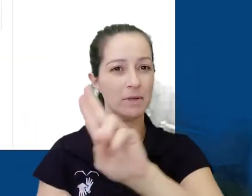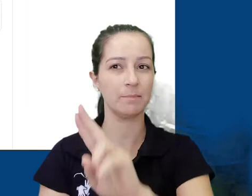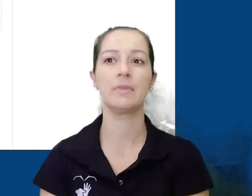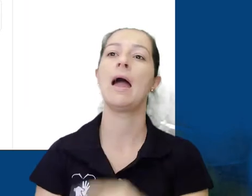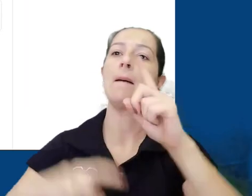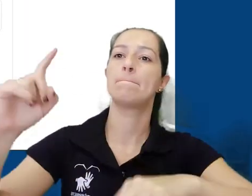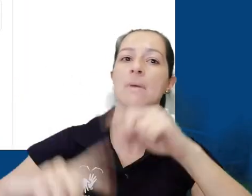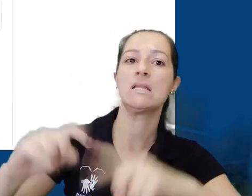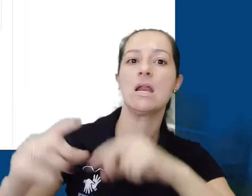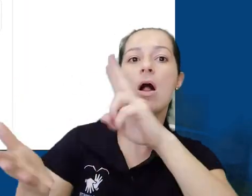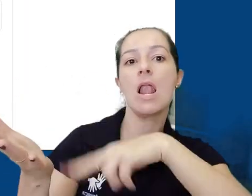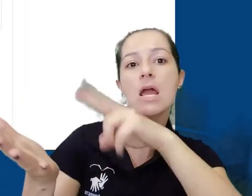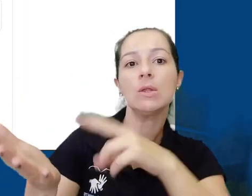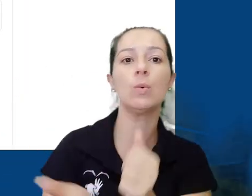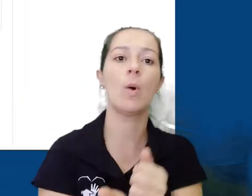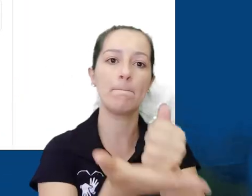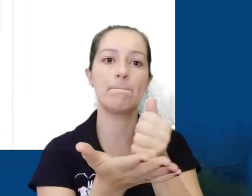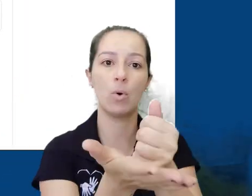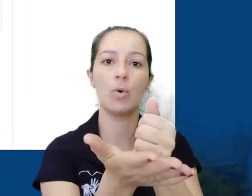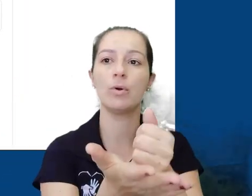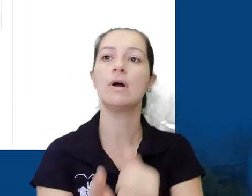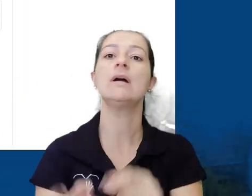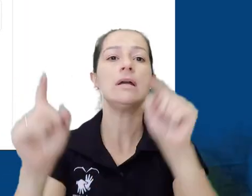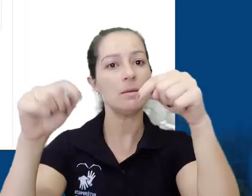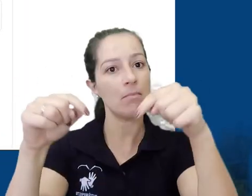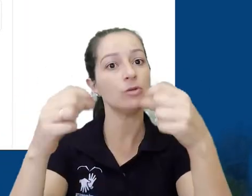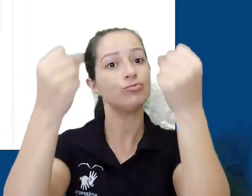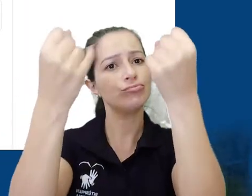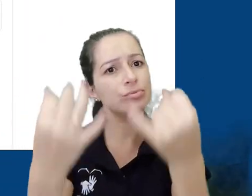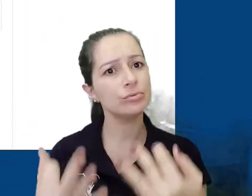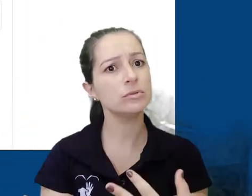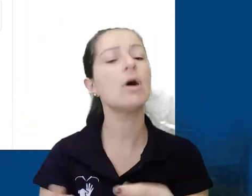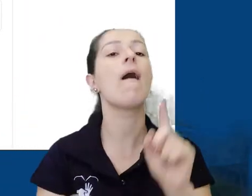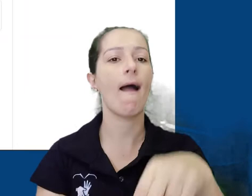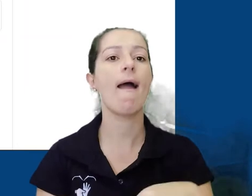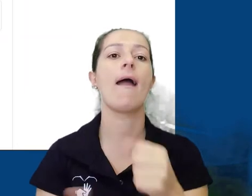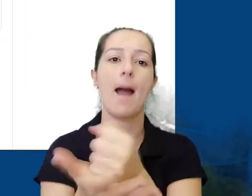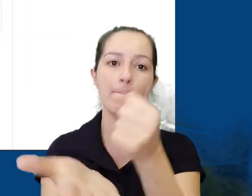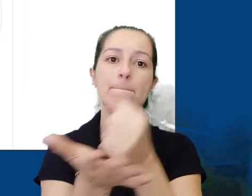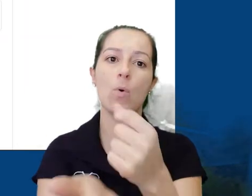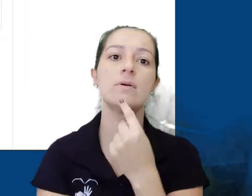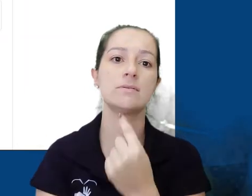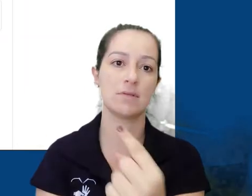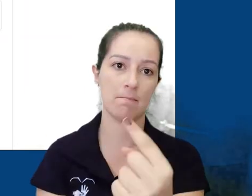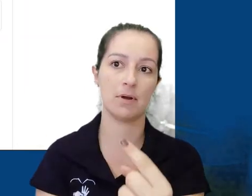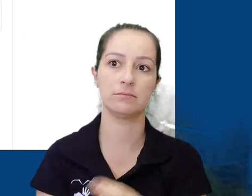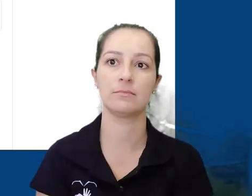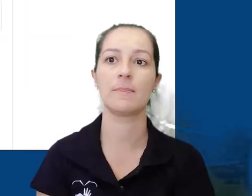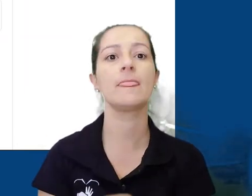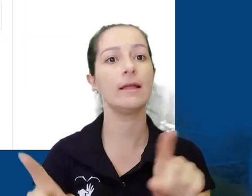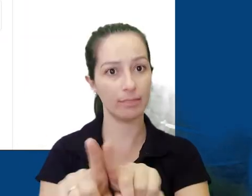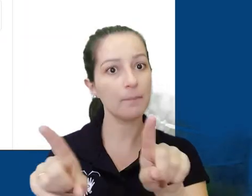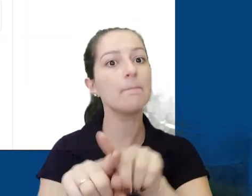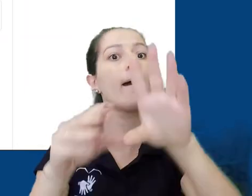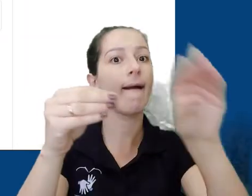dar o nome para materiais de leitura e referências e colocar em uma descrição informando os alunos que estes são os materiais da semana posso clicar em